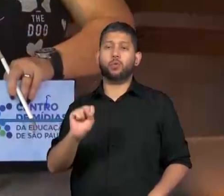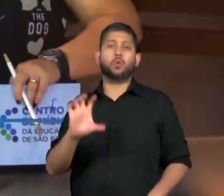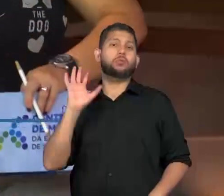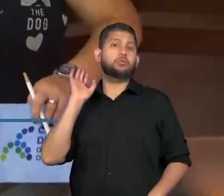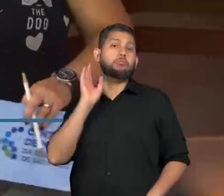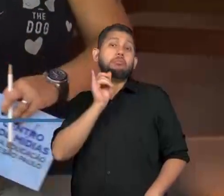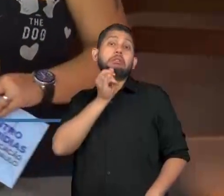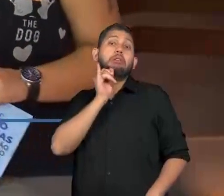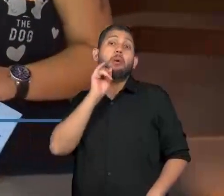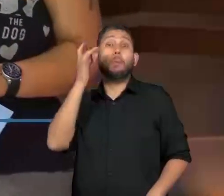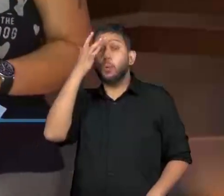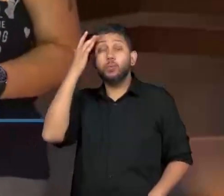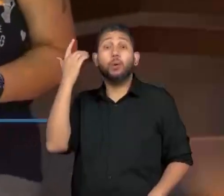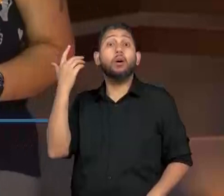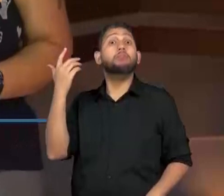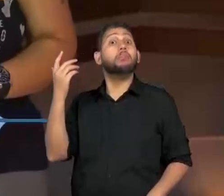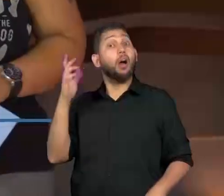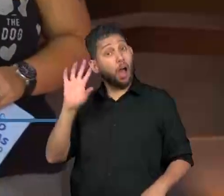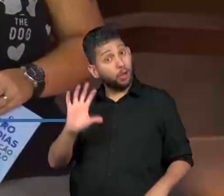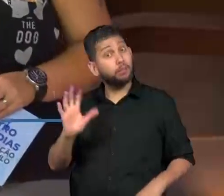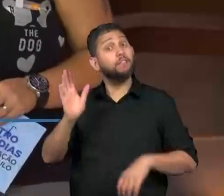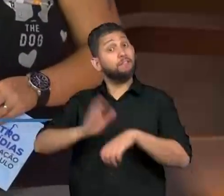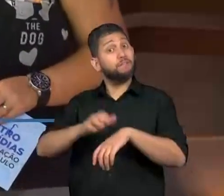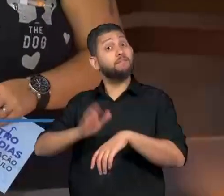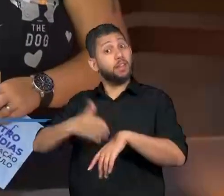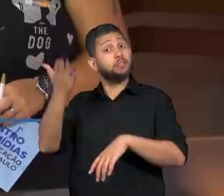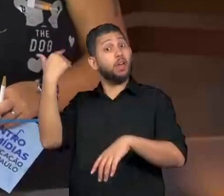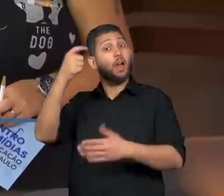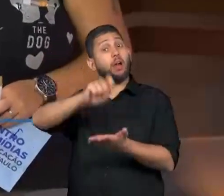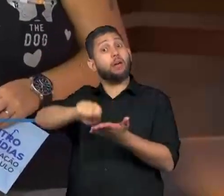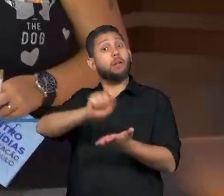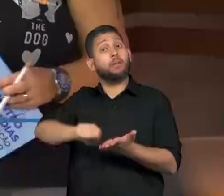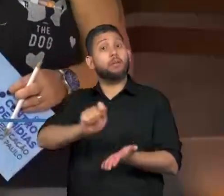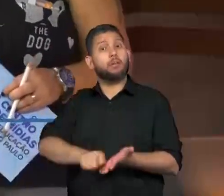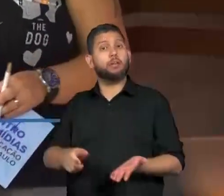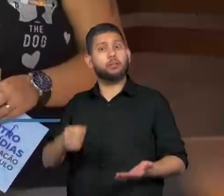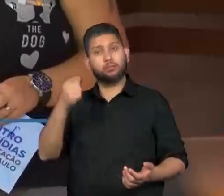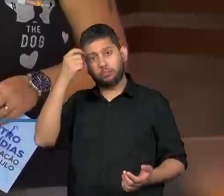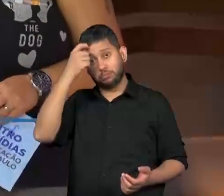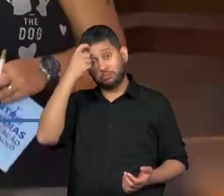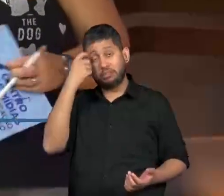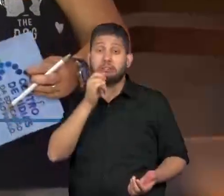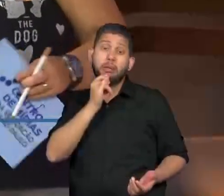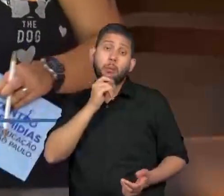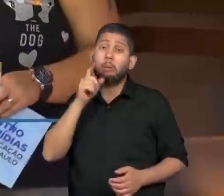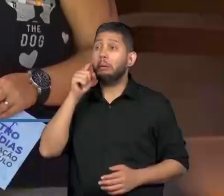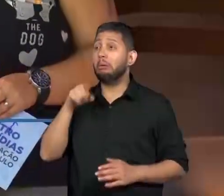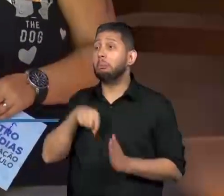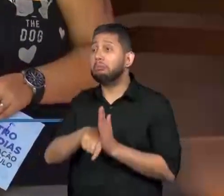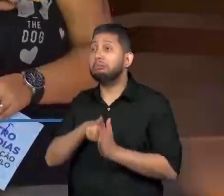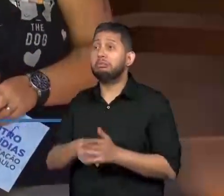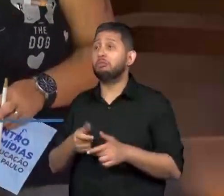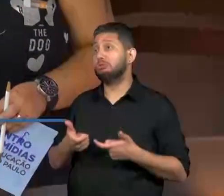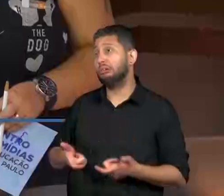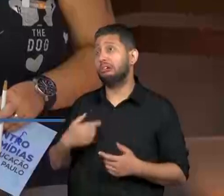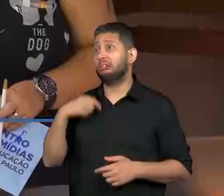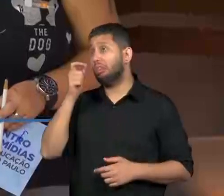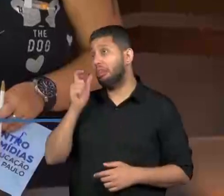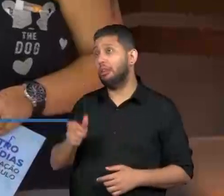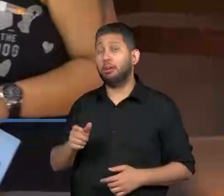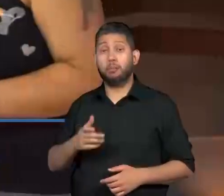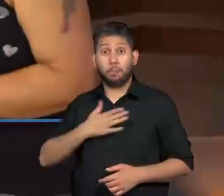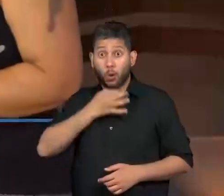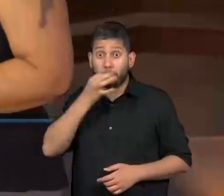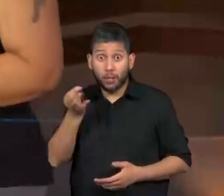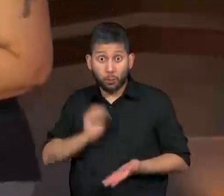Ponto. Eu não posso falar, mas eu acho que essa pesquisa foi muito chata, desinteressante. Não rola